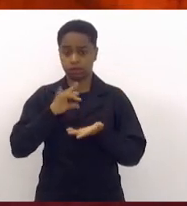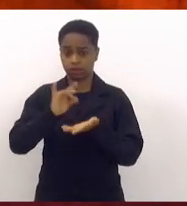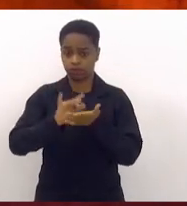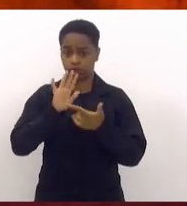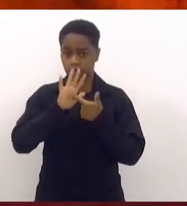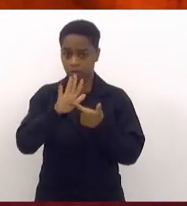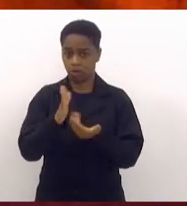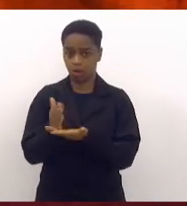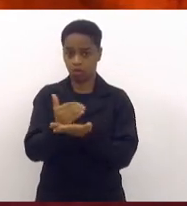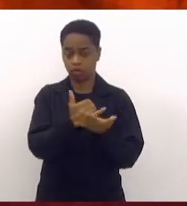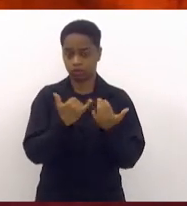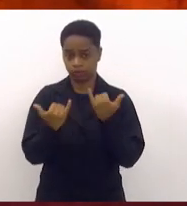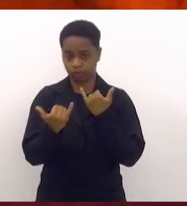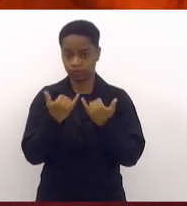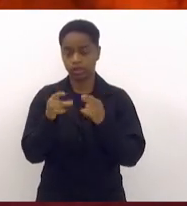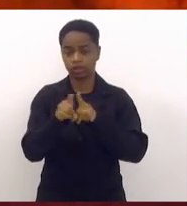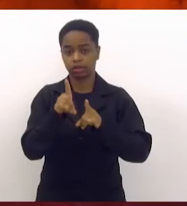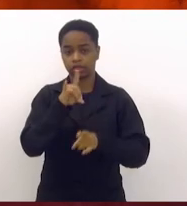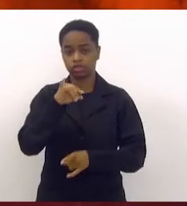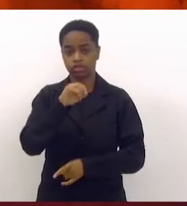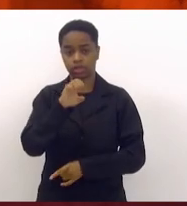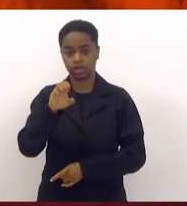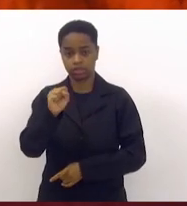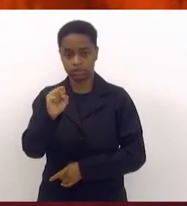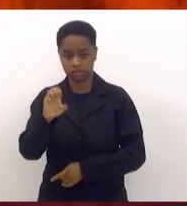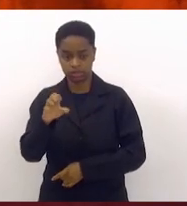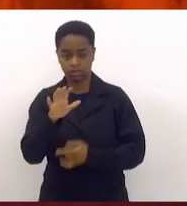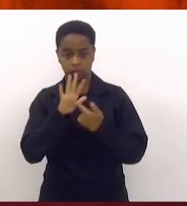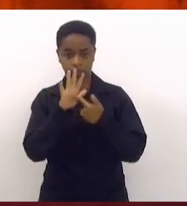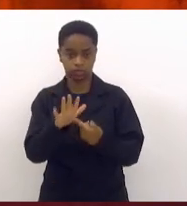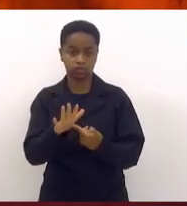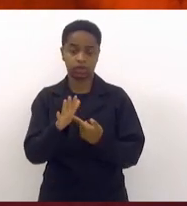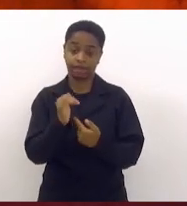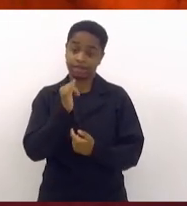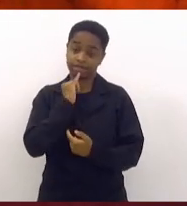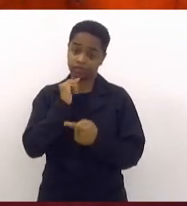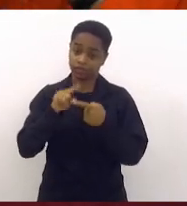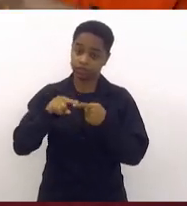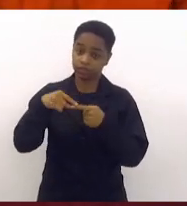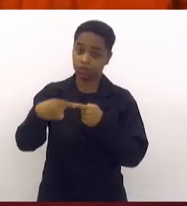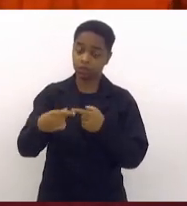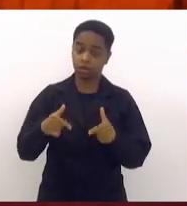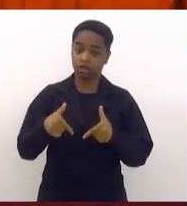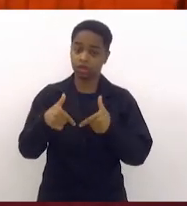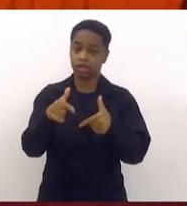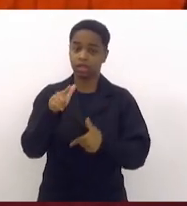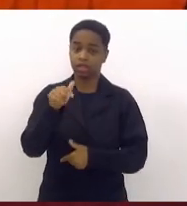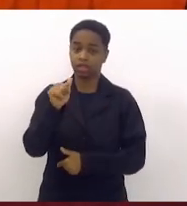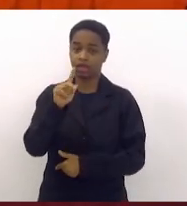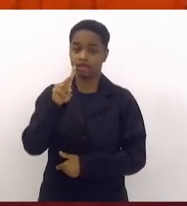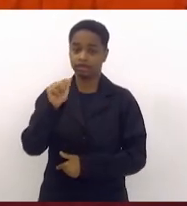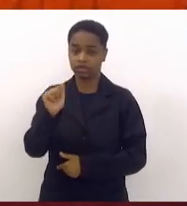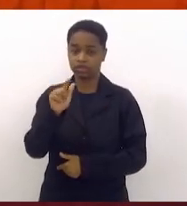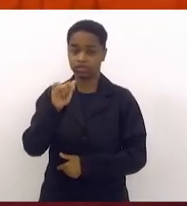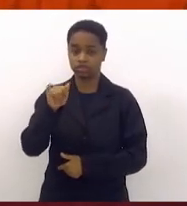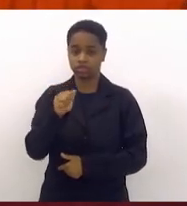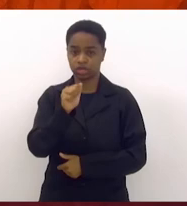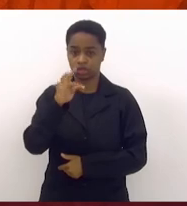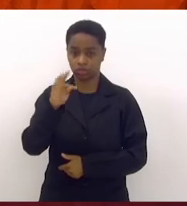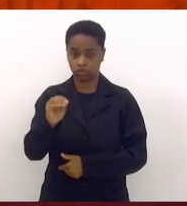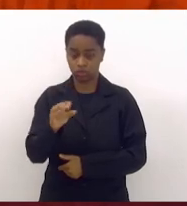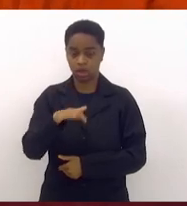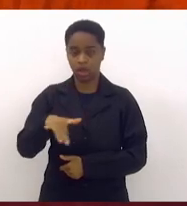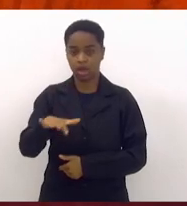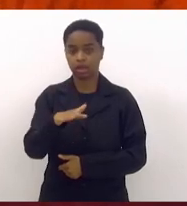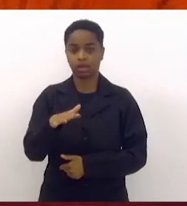aqui o di apresentou que infelizmente depois da operação lava-jato a produtiva do setor